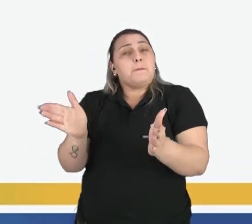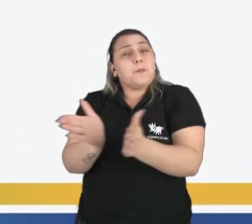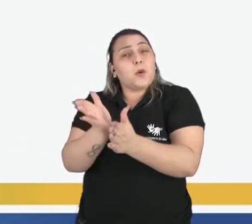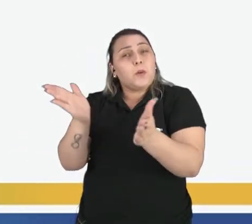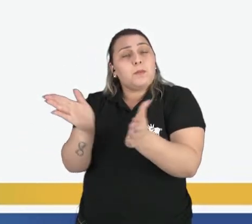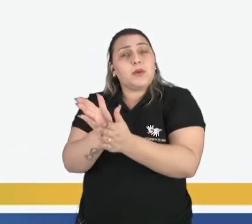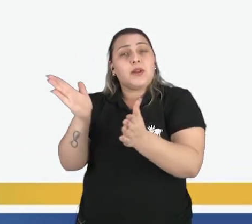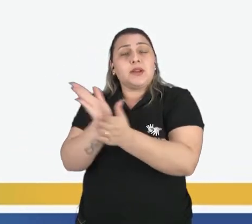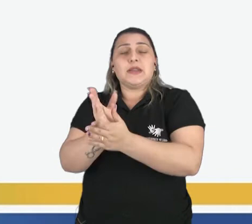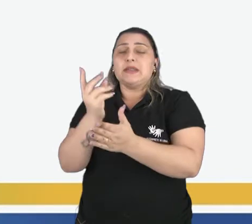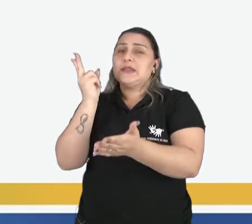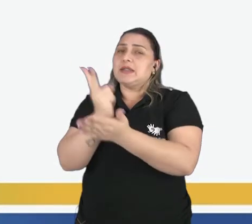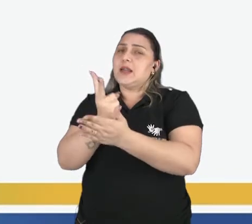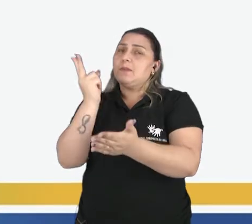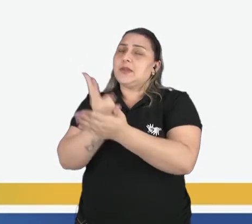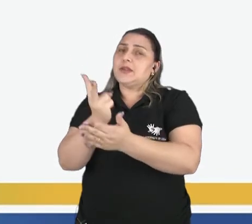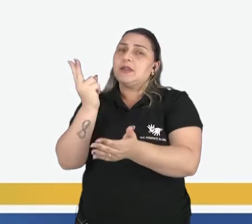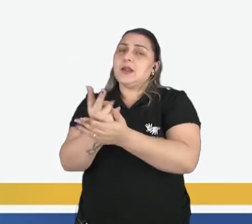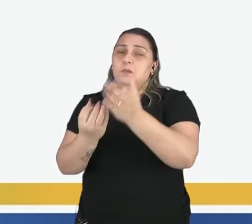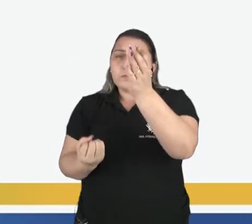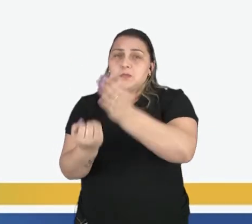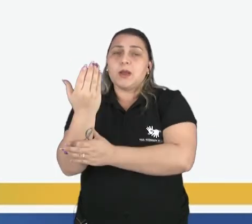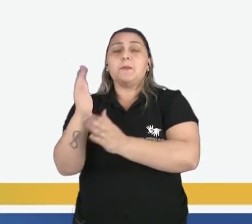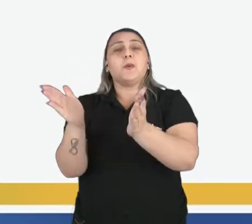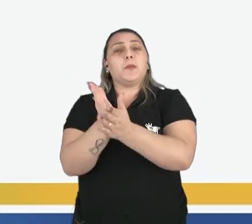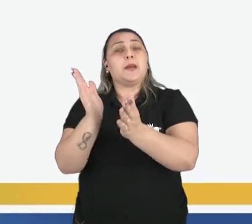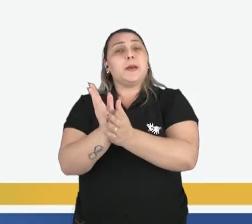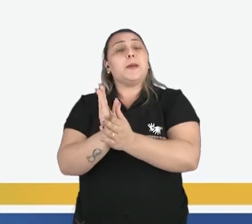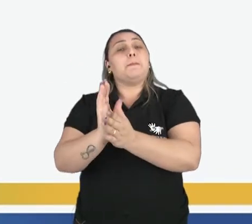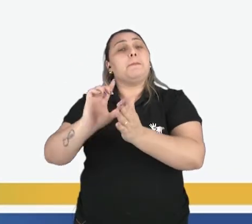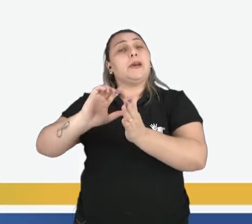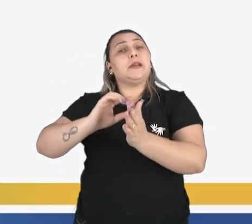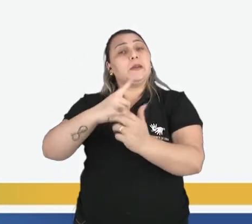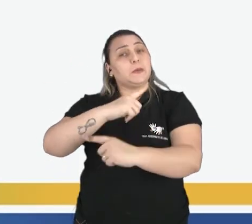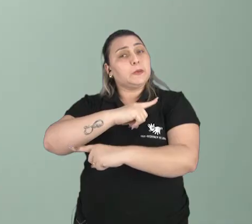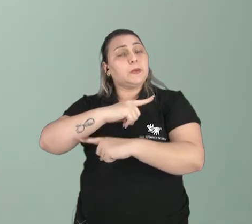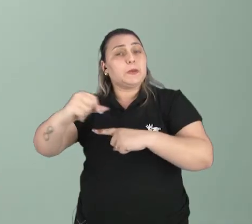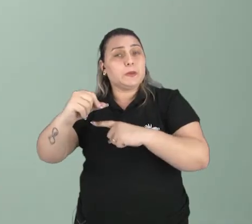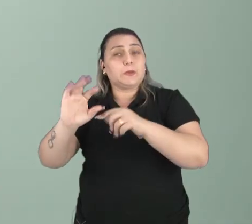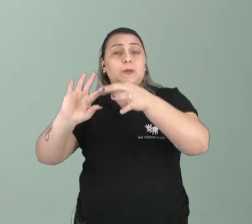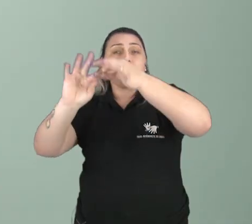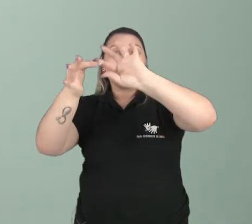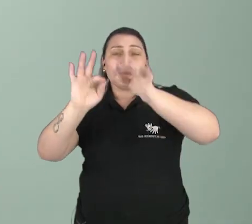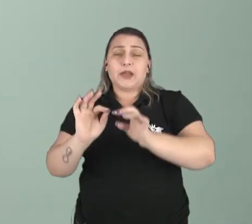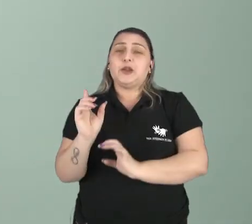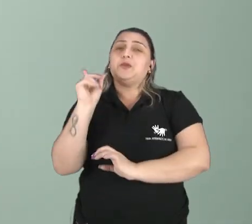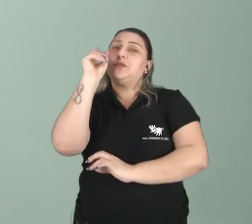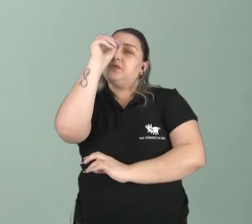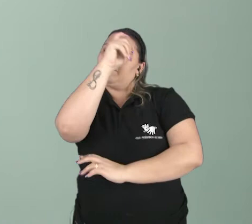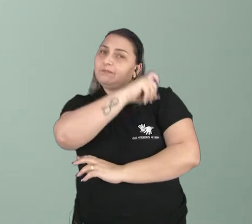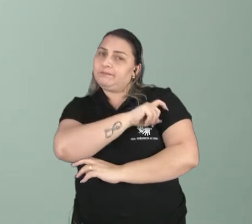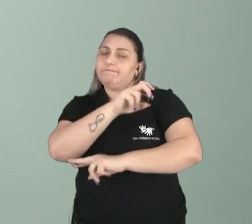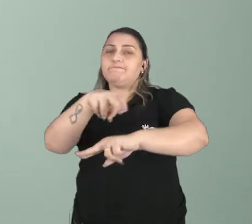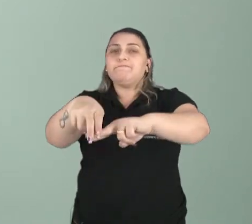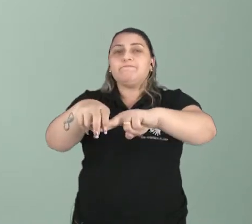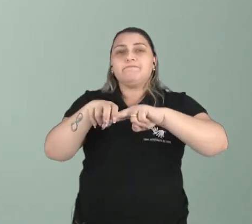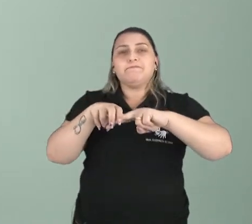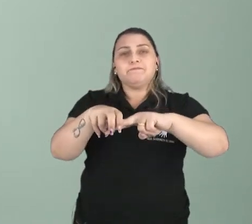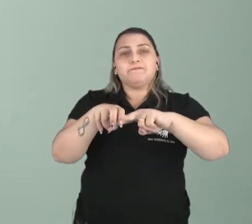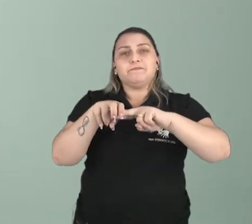pobreza reproduz sempre pobreza e para você sair desse ciclo virtuoso é muito complicado e,